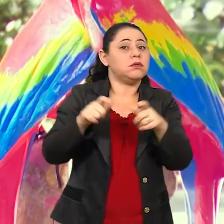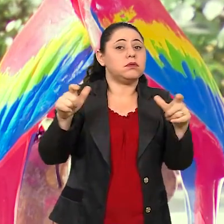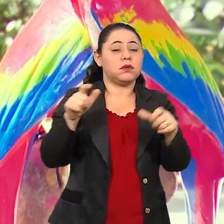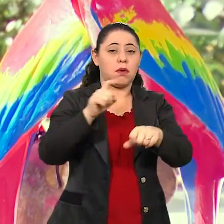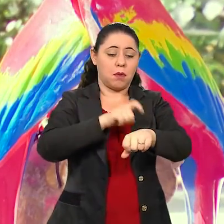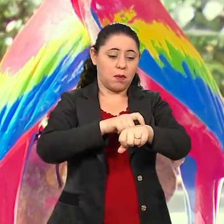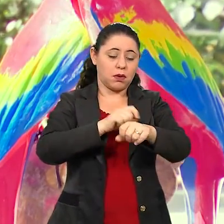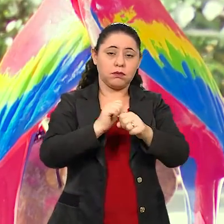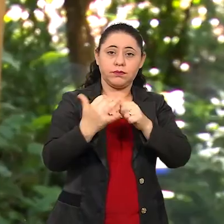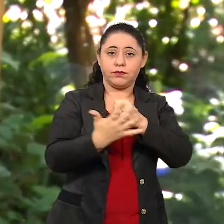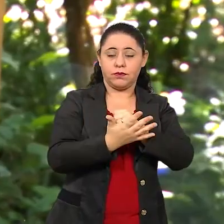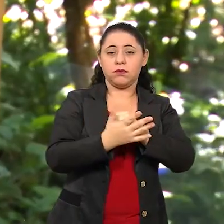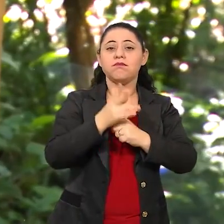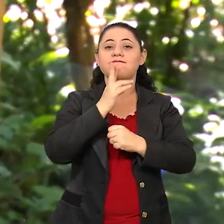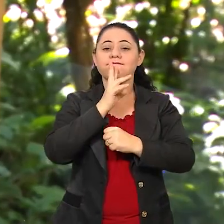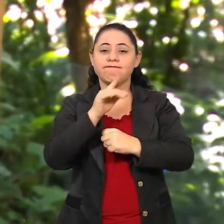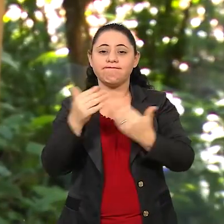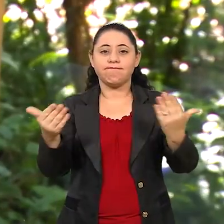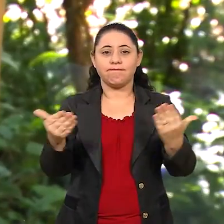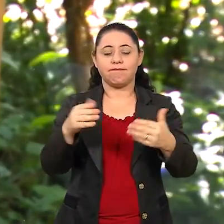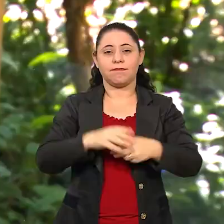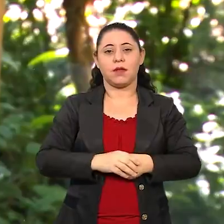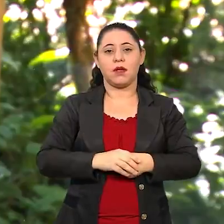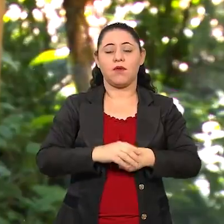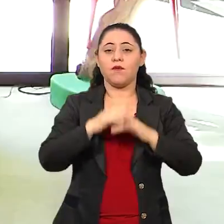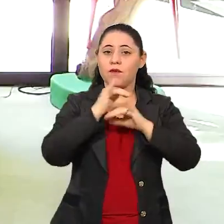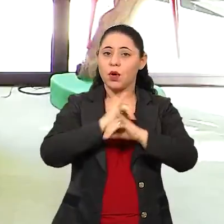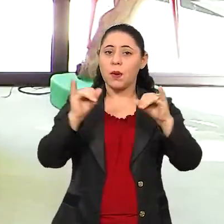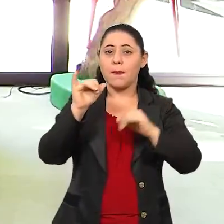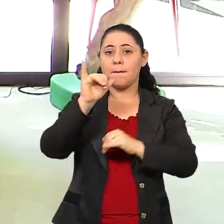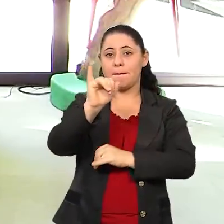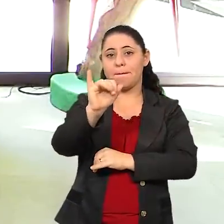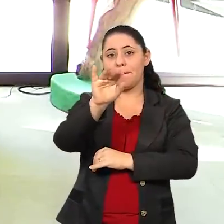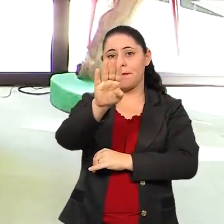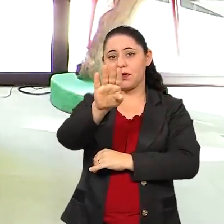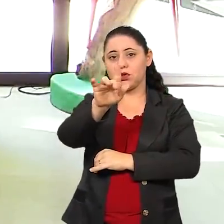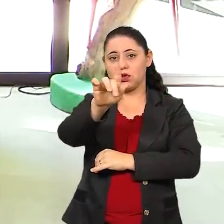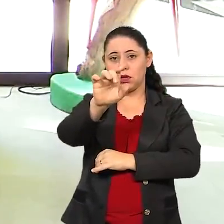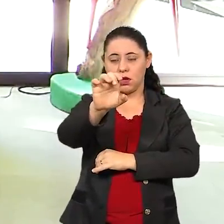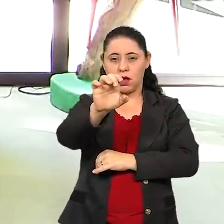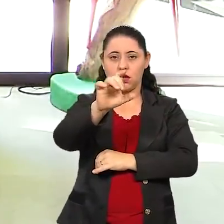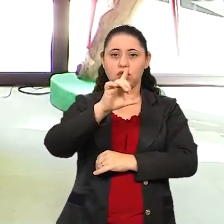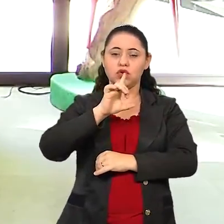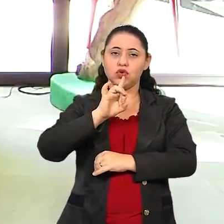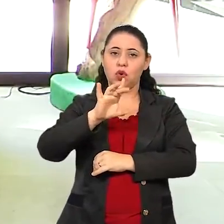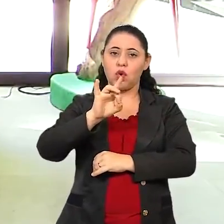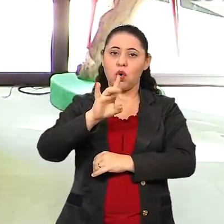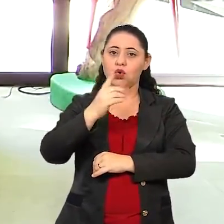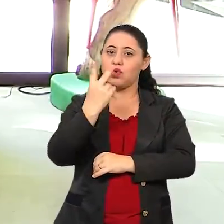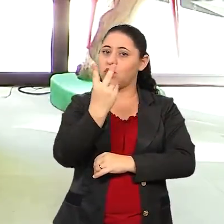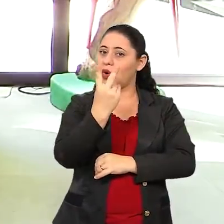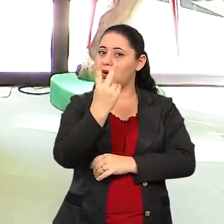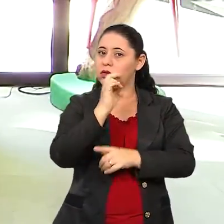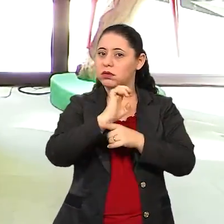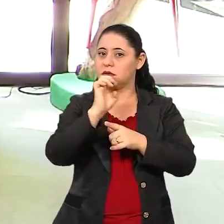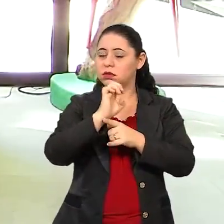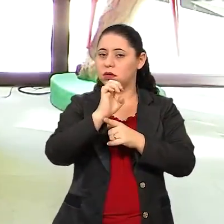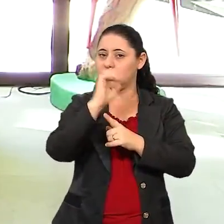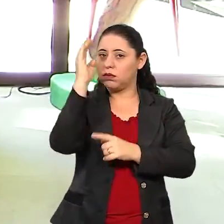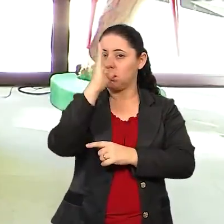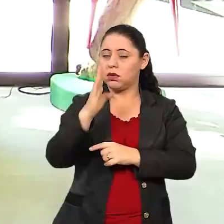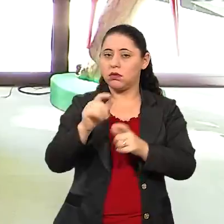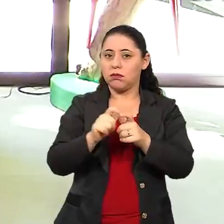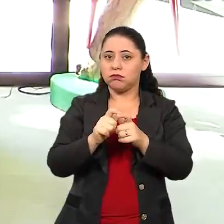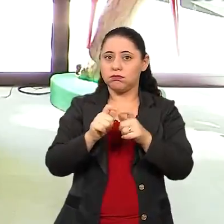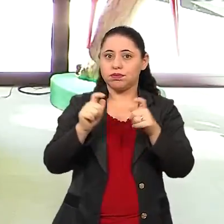mais cresceu na pandemia é esse resultado que você falou foi divulgado pelo IBGE só dois estados no Brasil